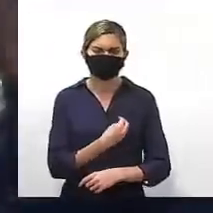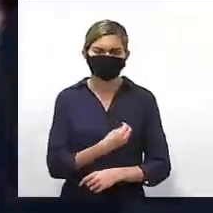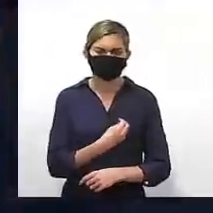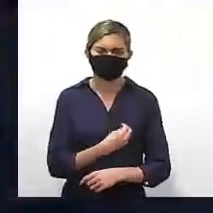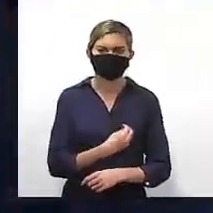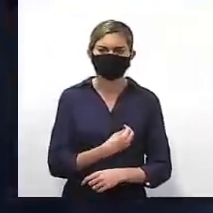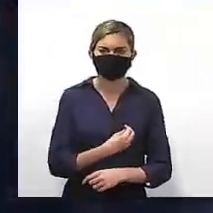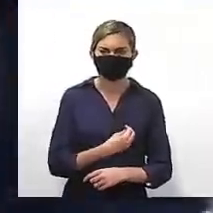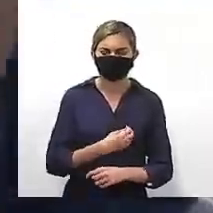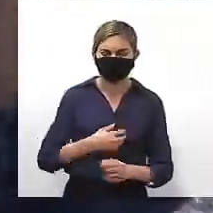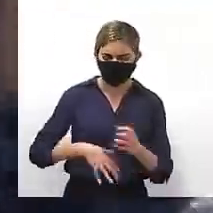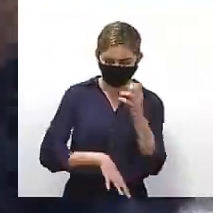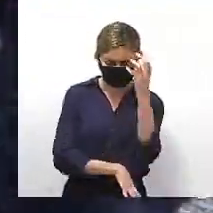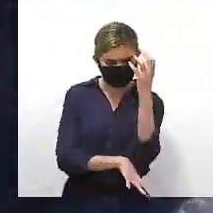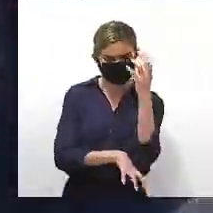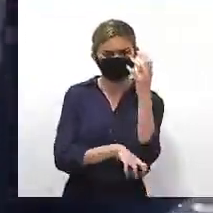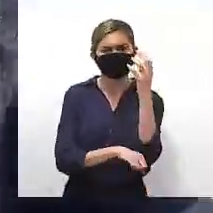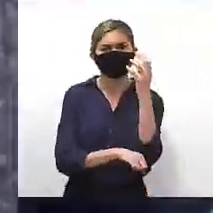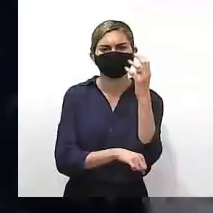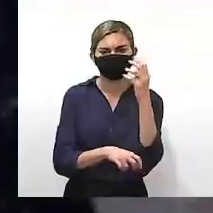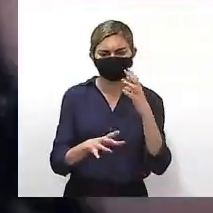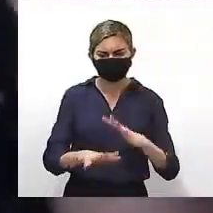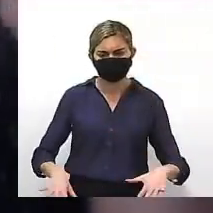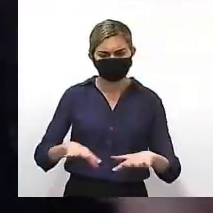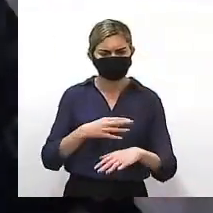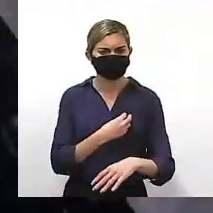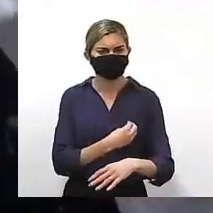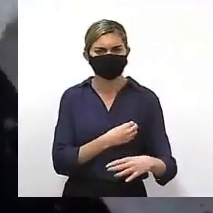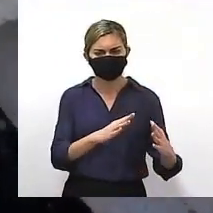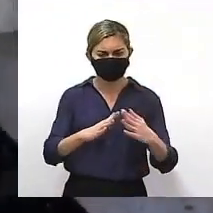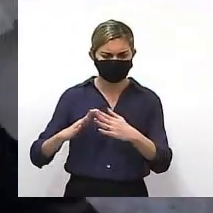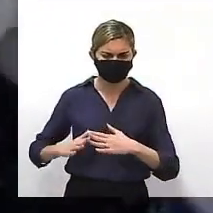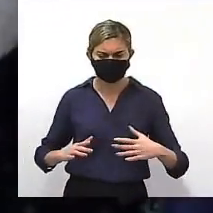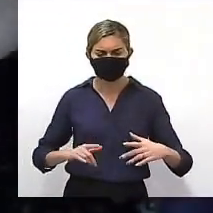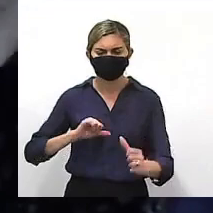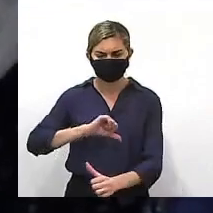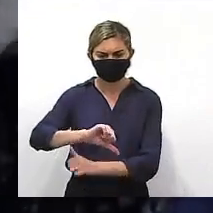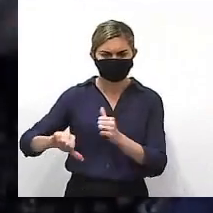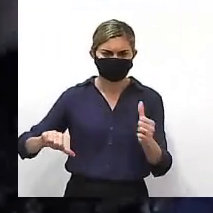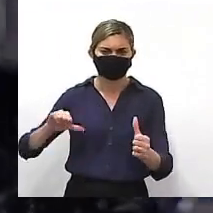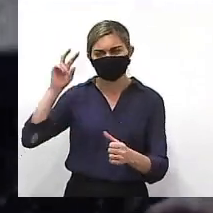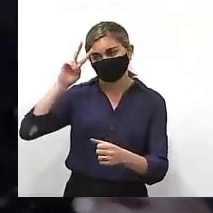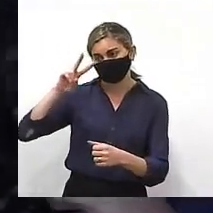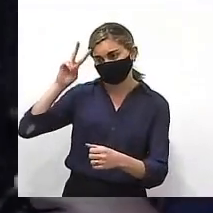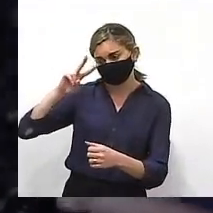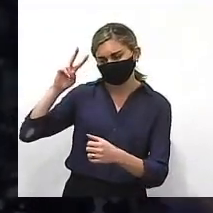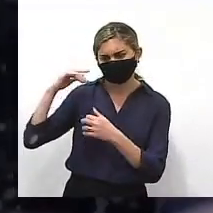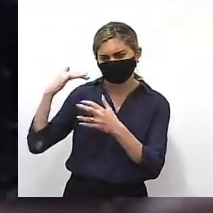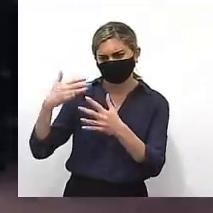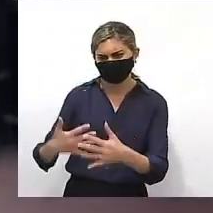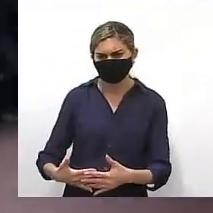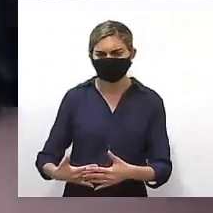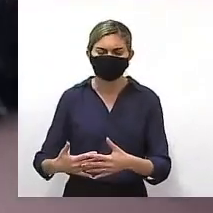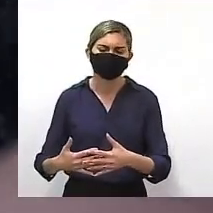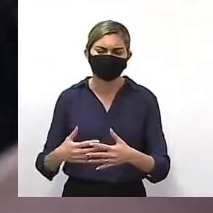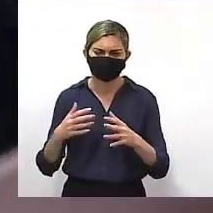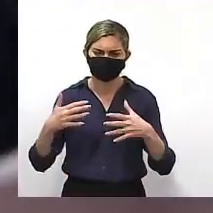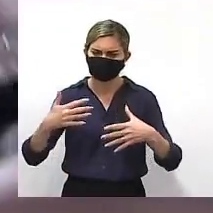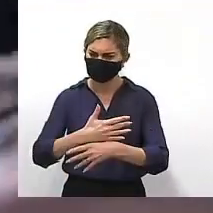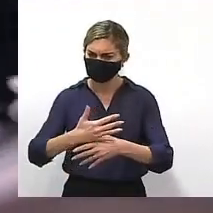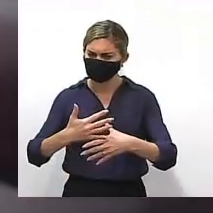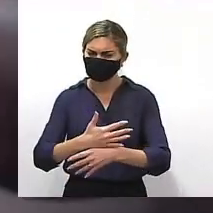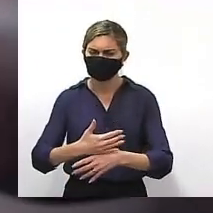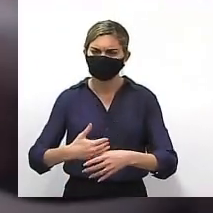Revirando as raízes dos nossos viveiros, mudamos o curso da história. A cidade